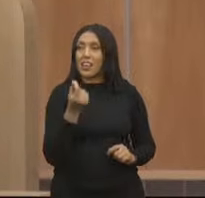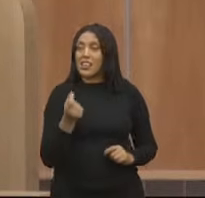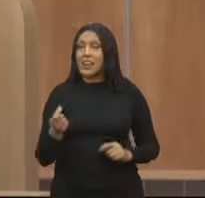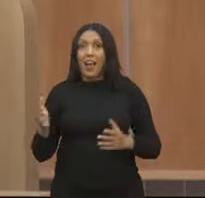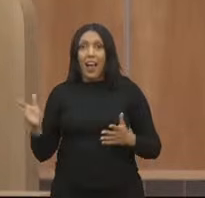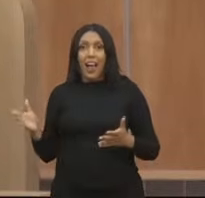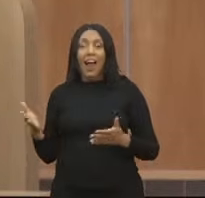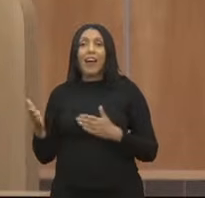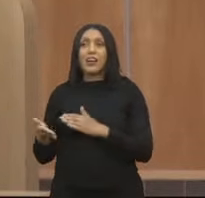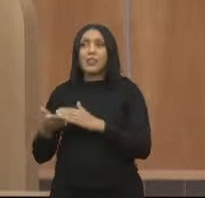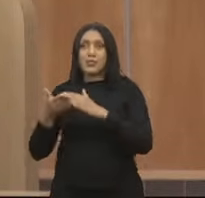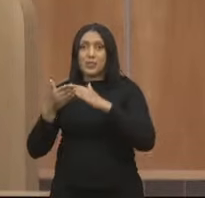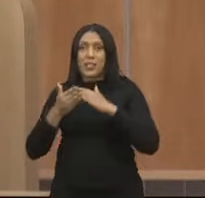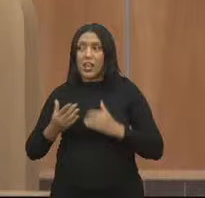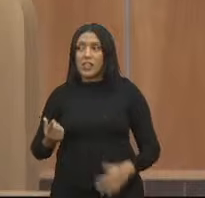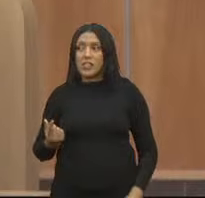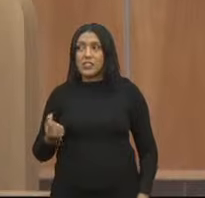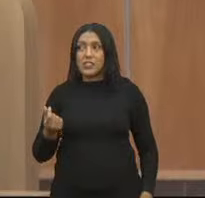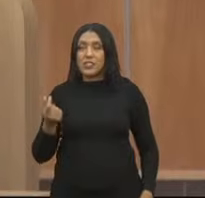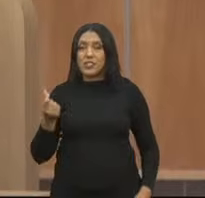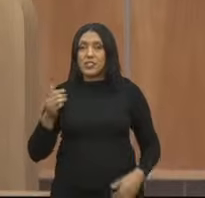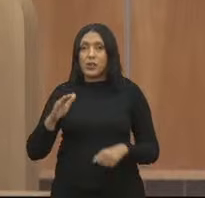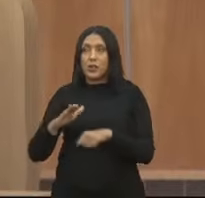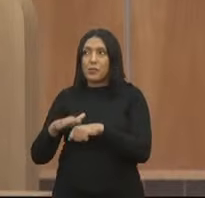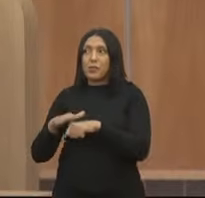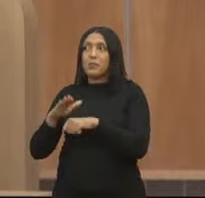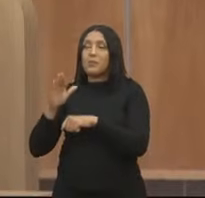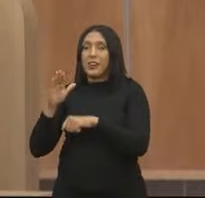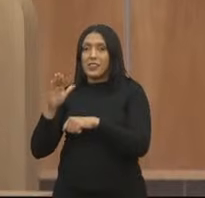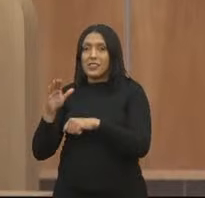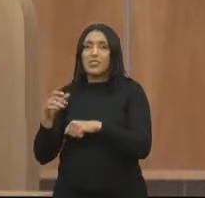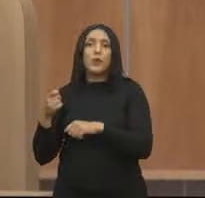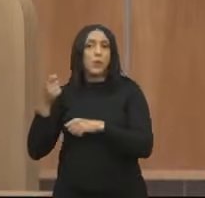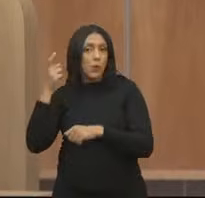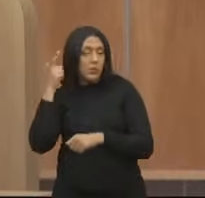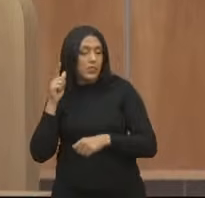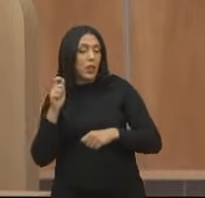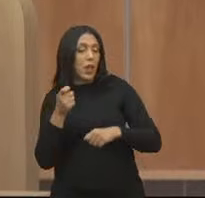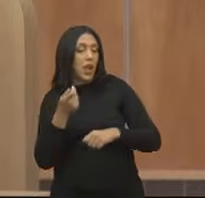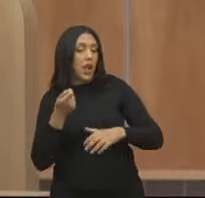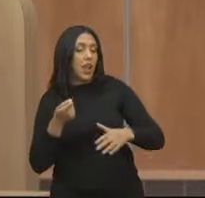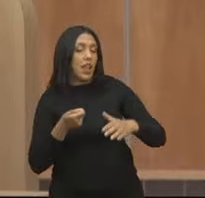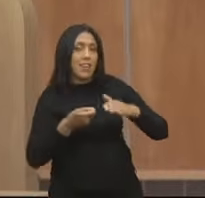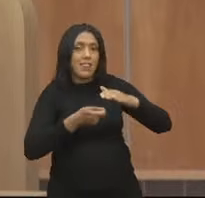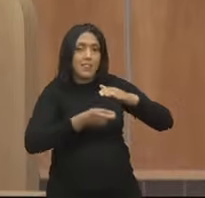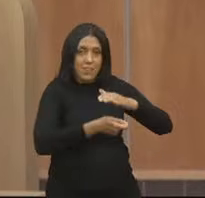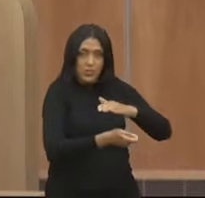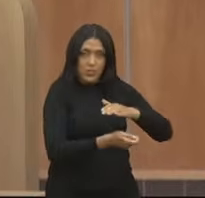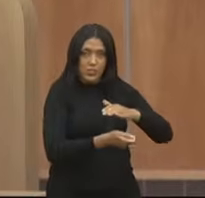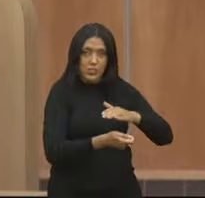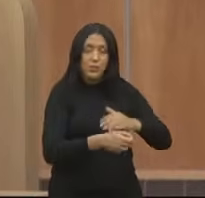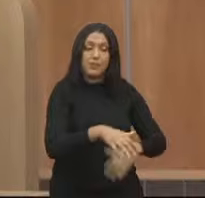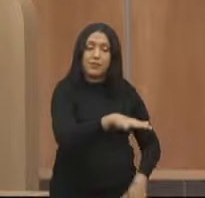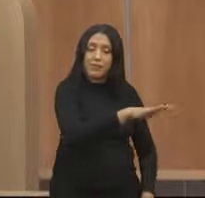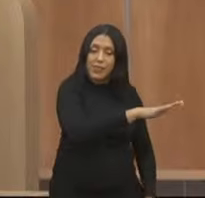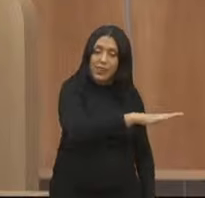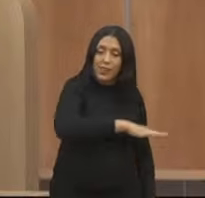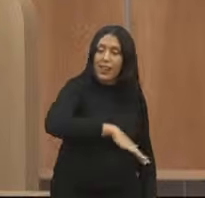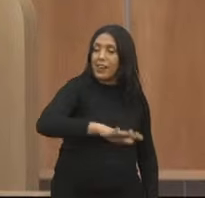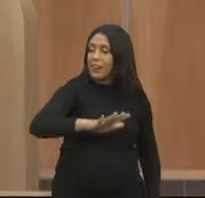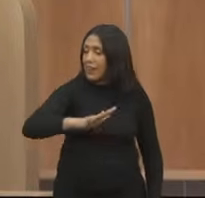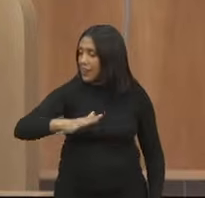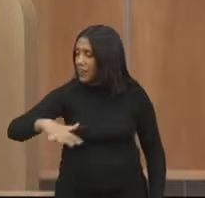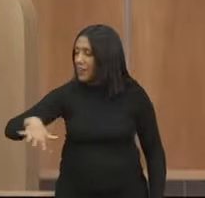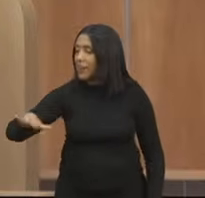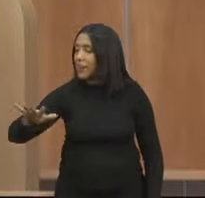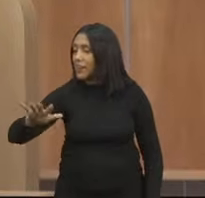porque de 3 milhões e 600, hoje a prefeitura vai passar a pagar 1 milhão e